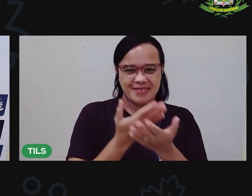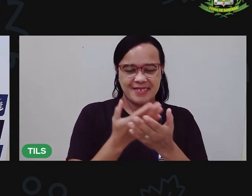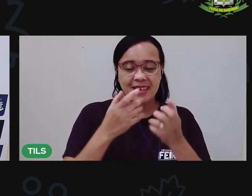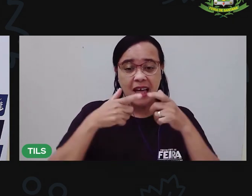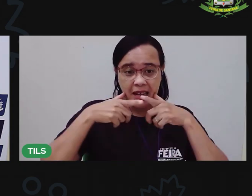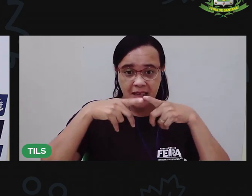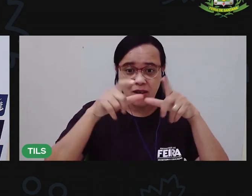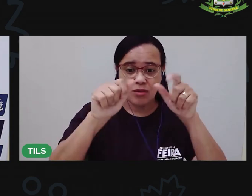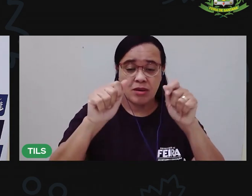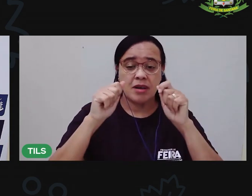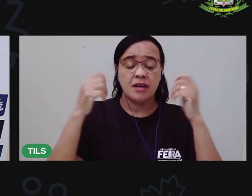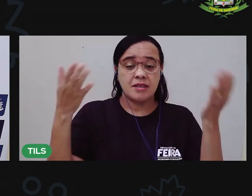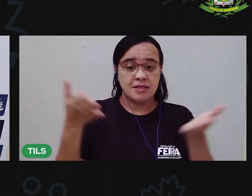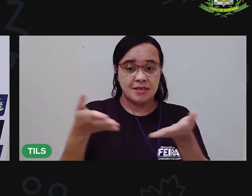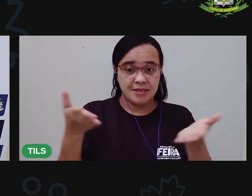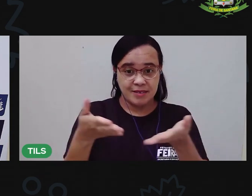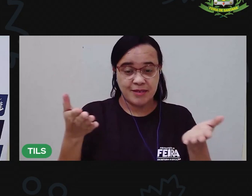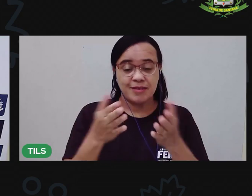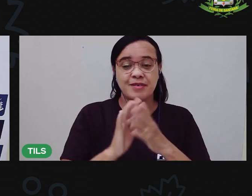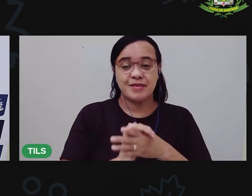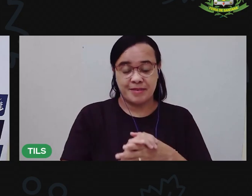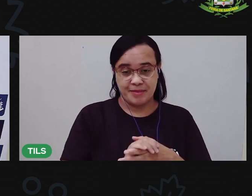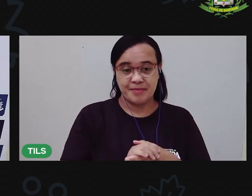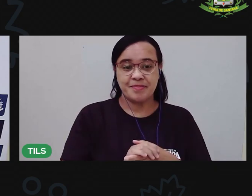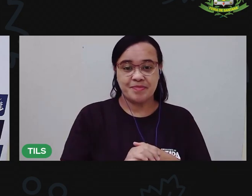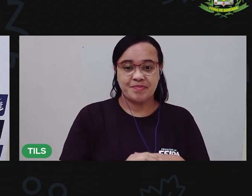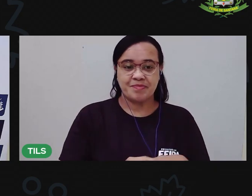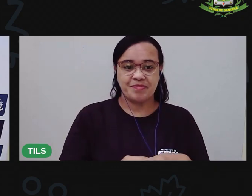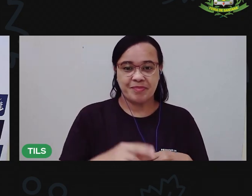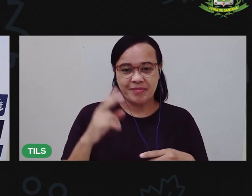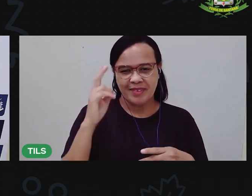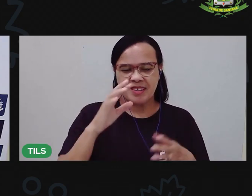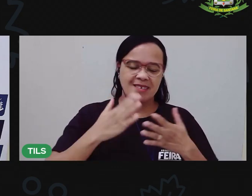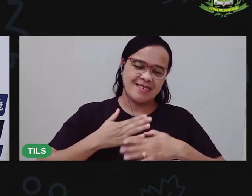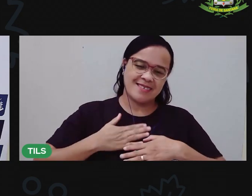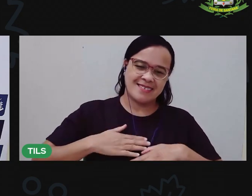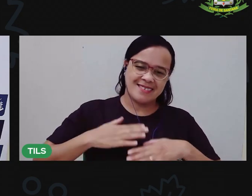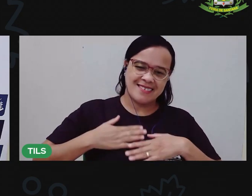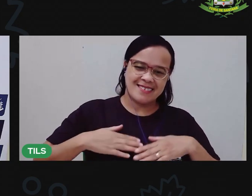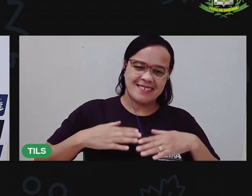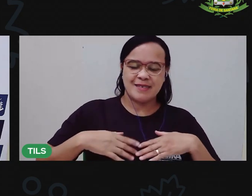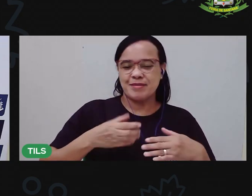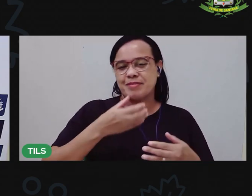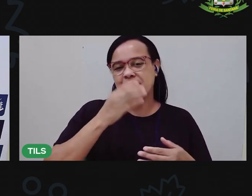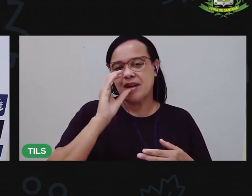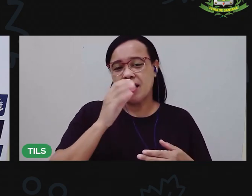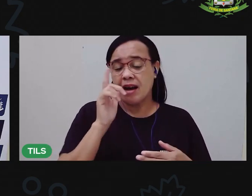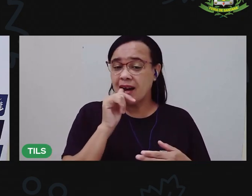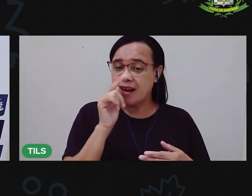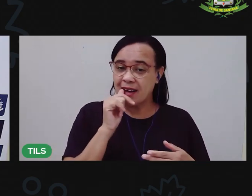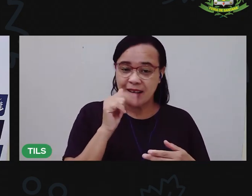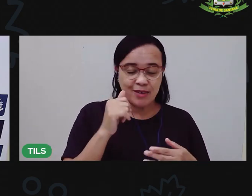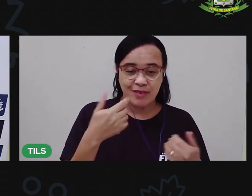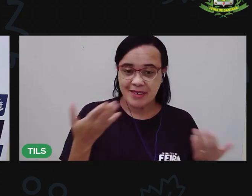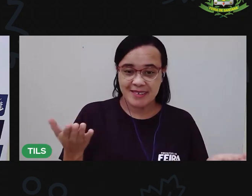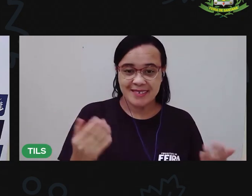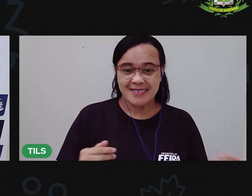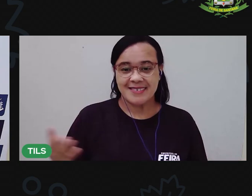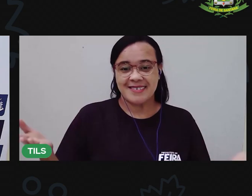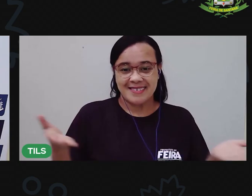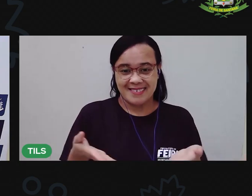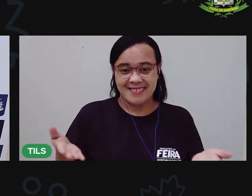de linguagens agora E aí Já descansou já bebeu a água né e